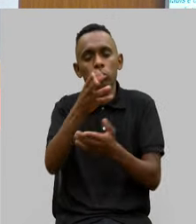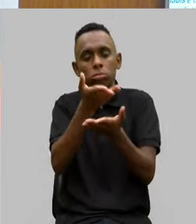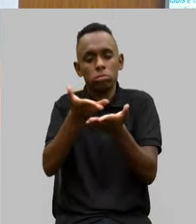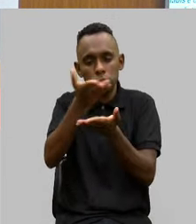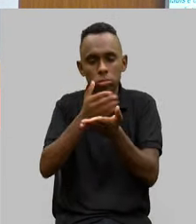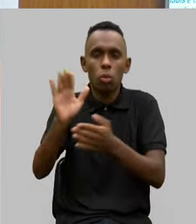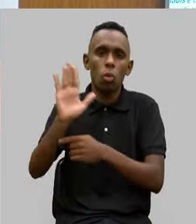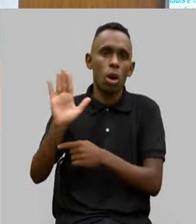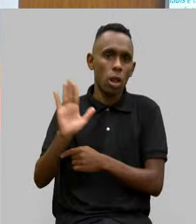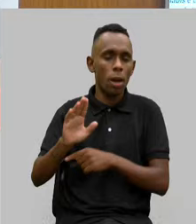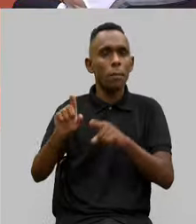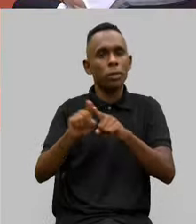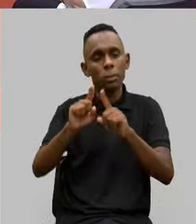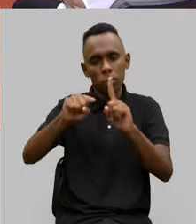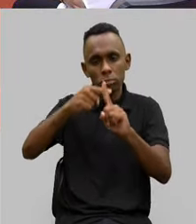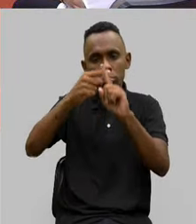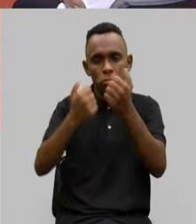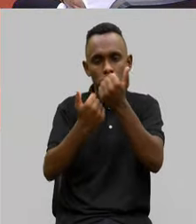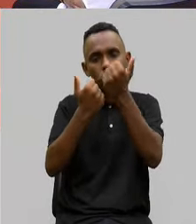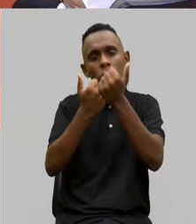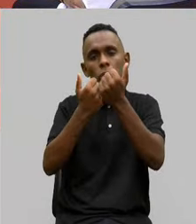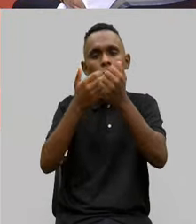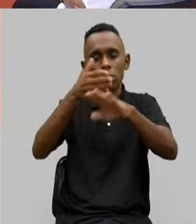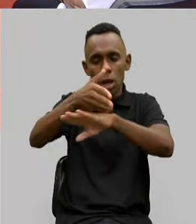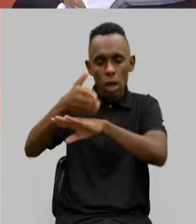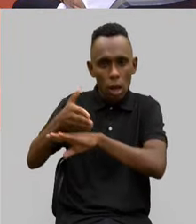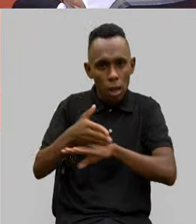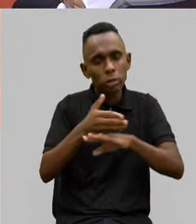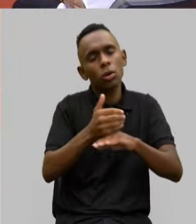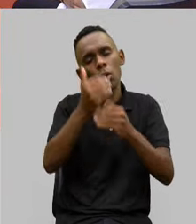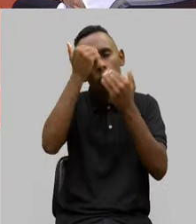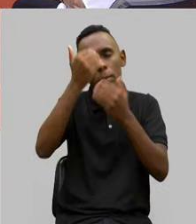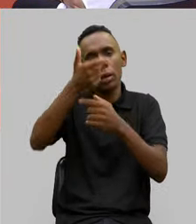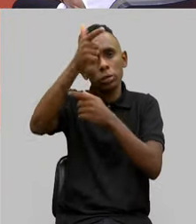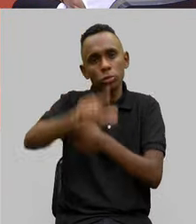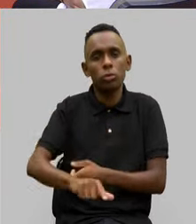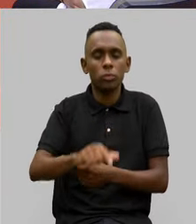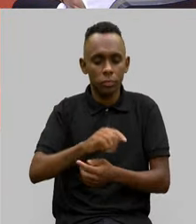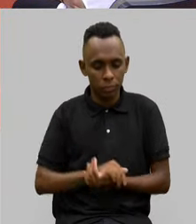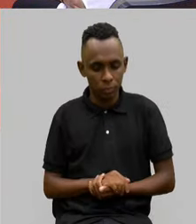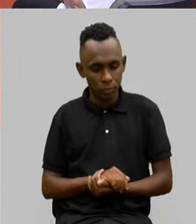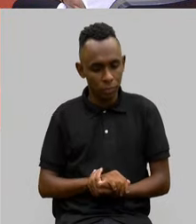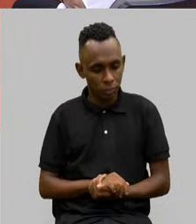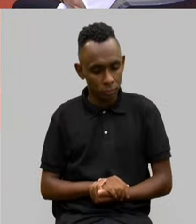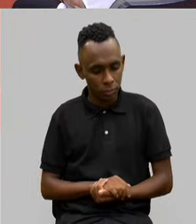cannabis e os seus meios de acesso Alina mais uma vez obrigada e te passo a